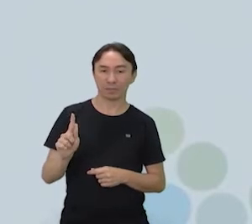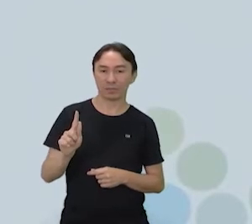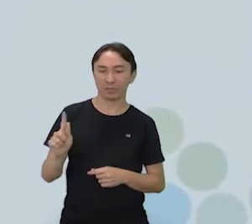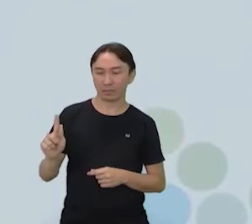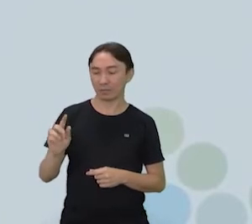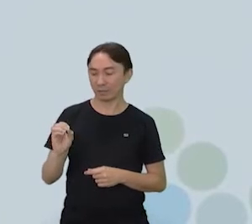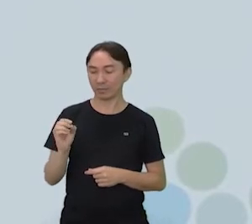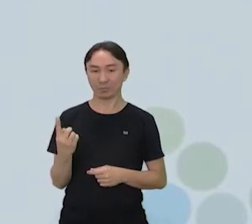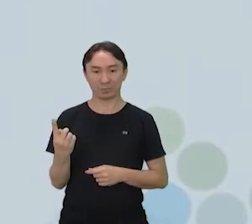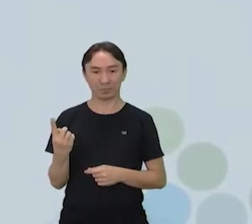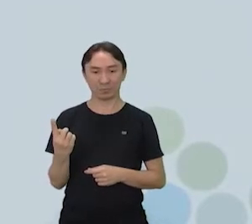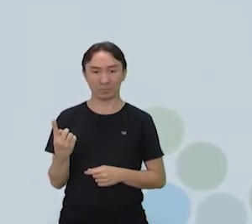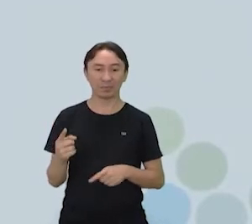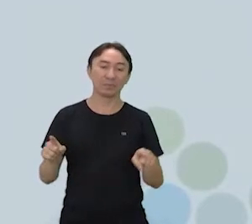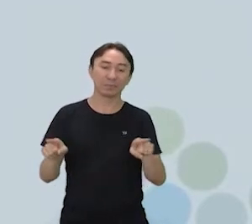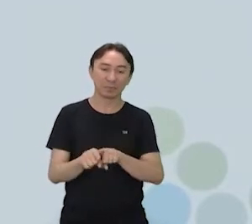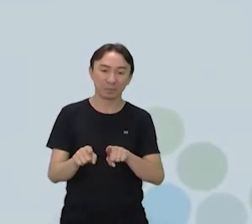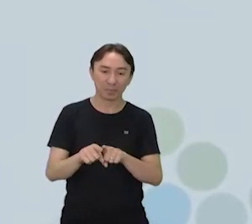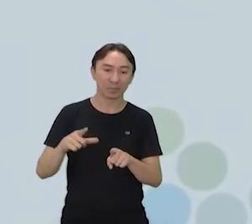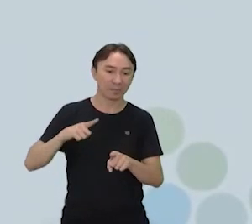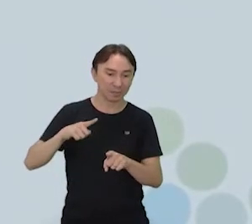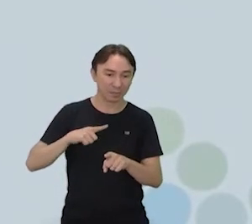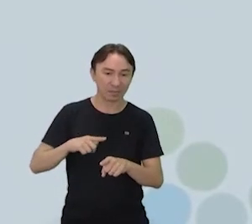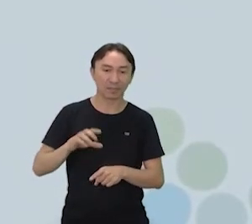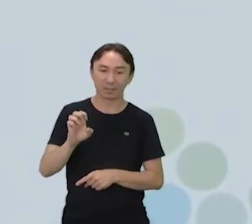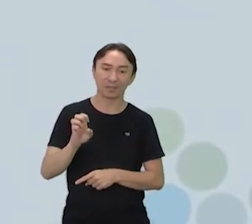EM-IF-LGG 01 e a da formação geral básica,